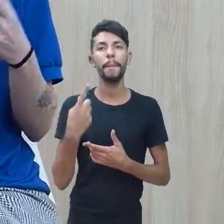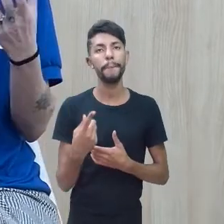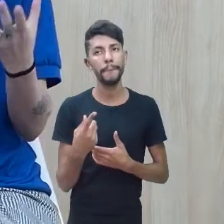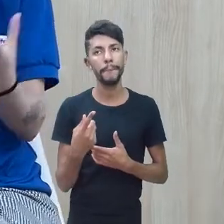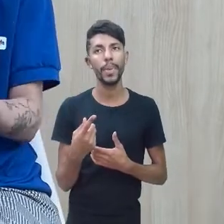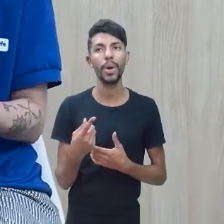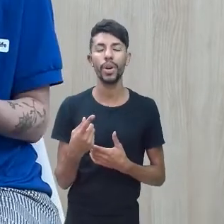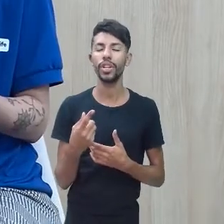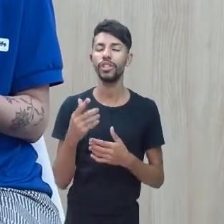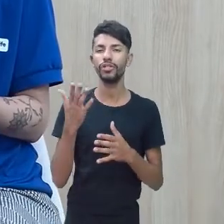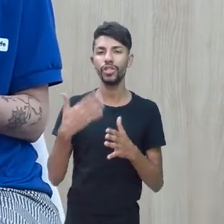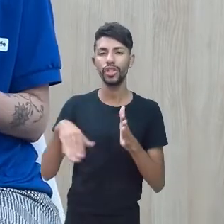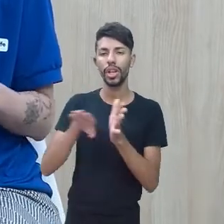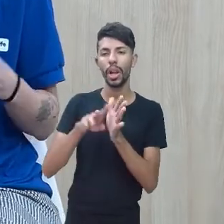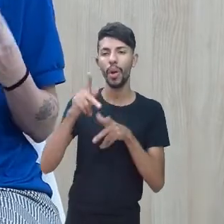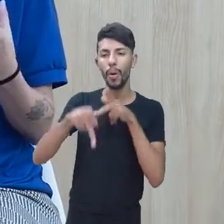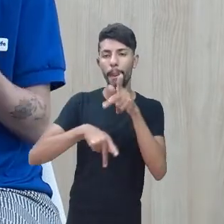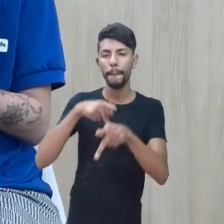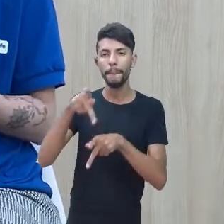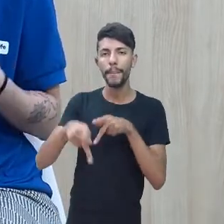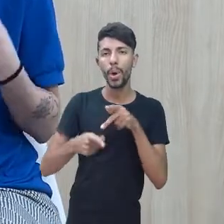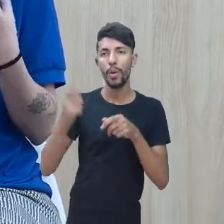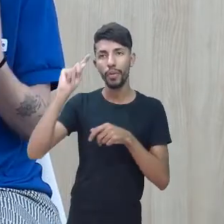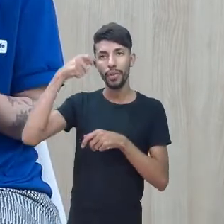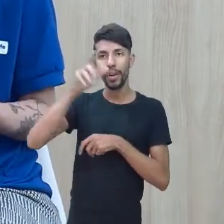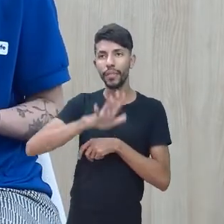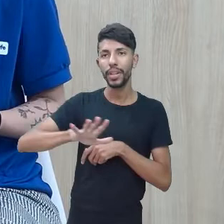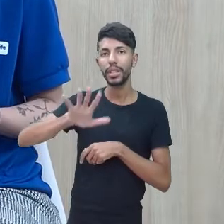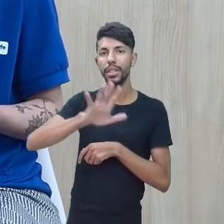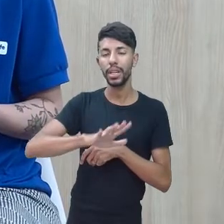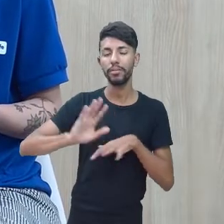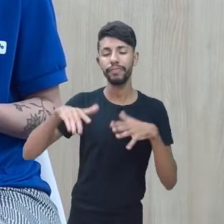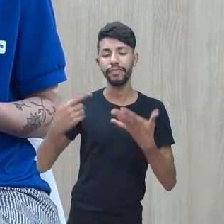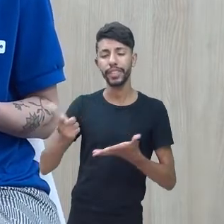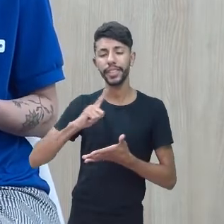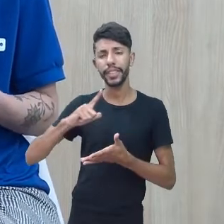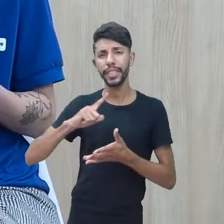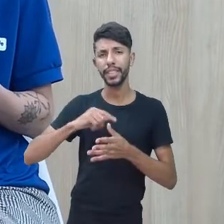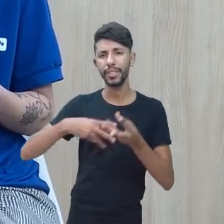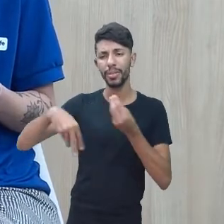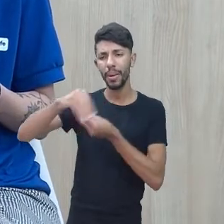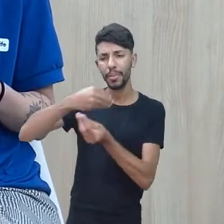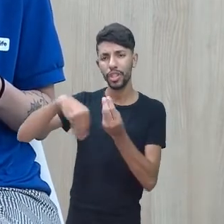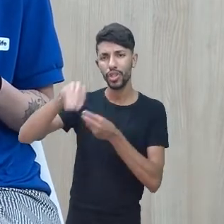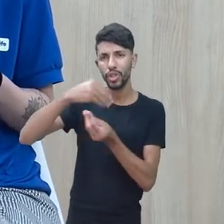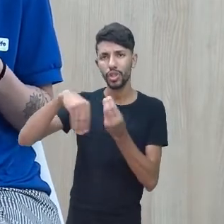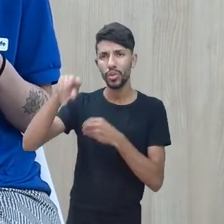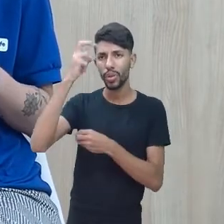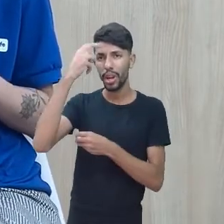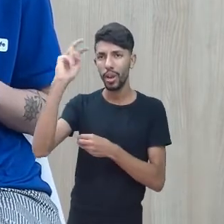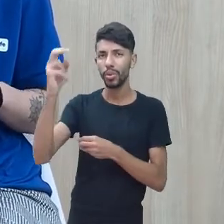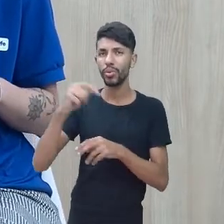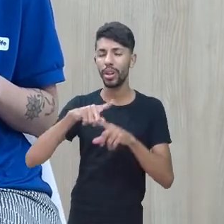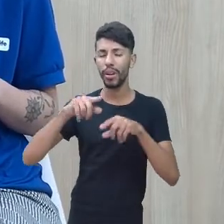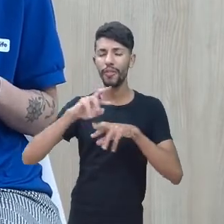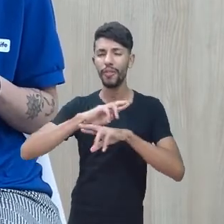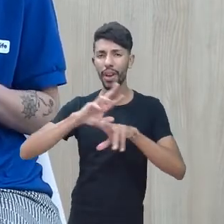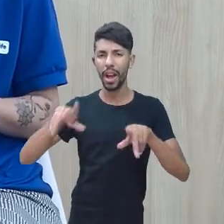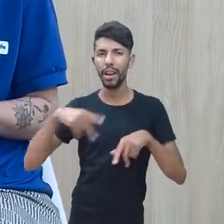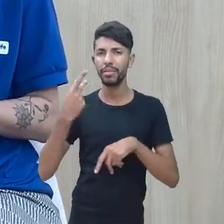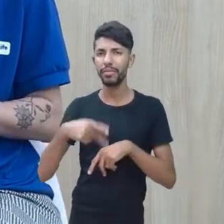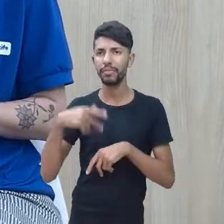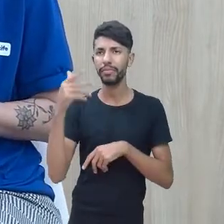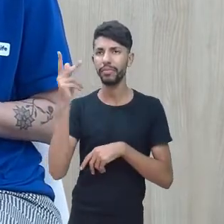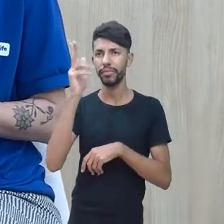africanos. Então hoje a gente tem, né, uma mistura, uma diversidade cultural no nosso país justamente por conta disso. E não